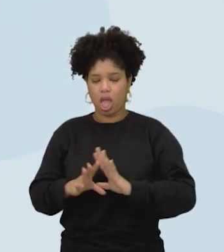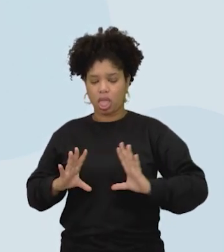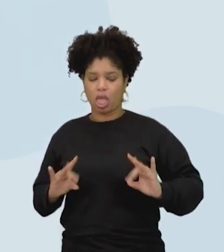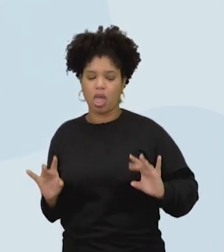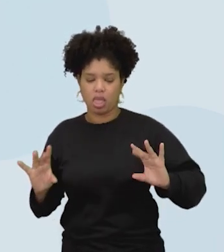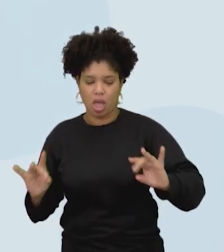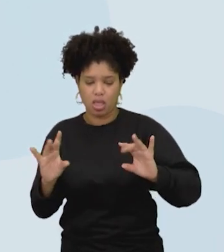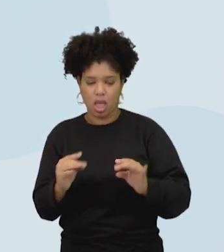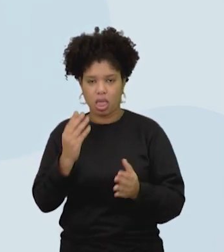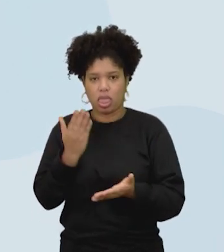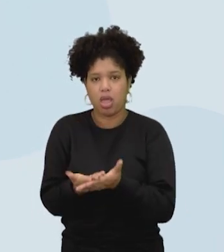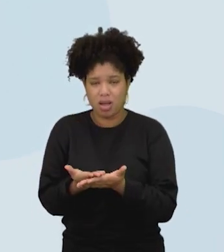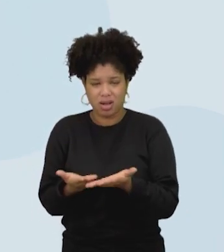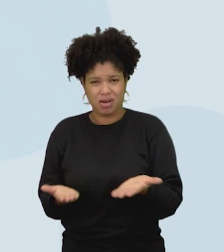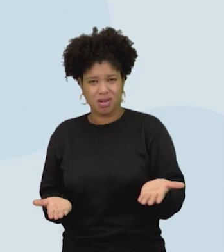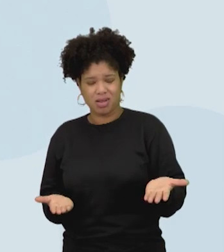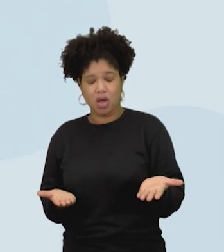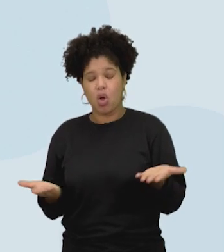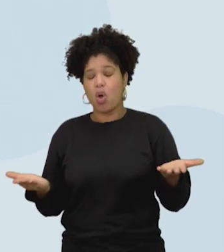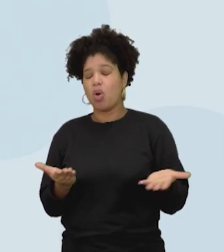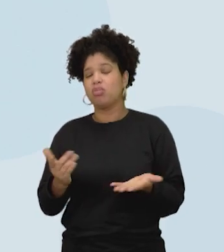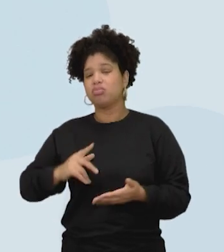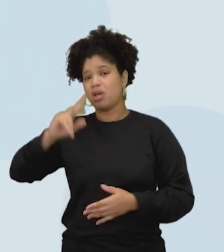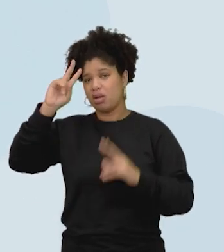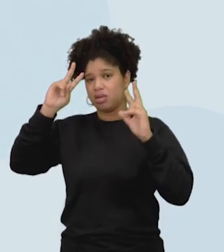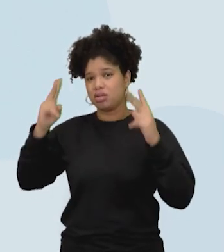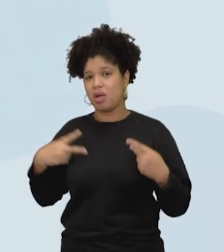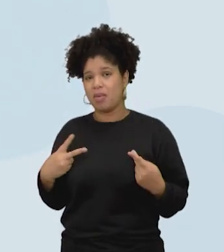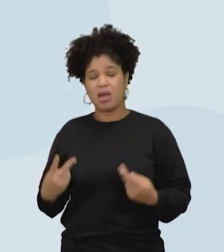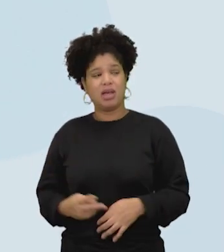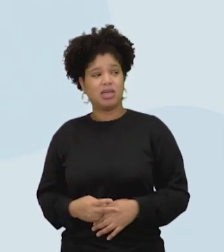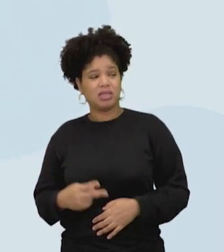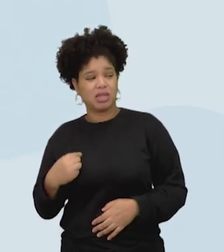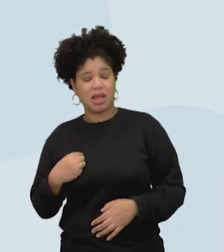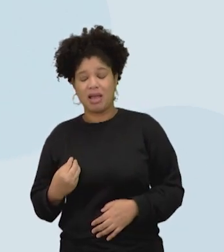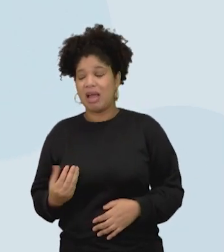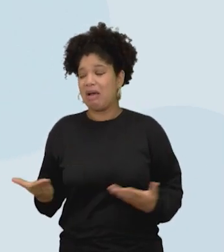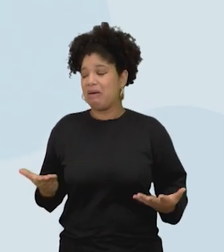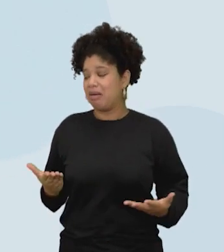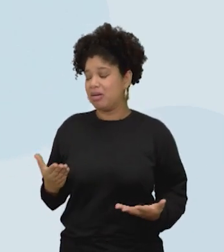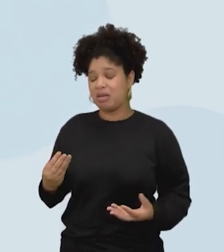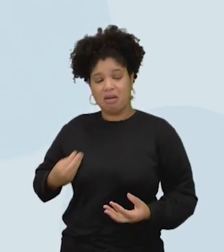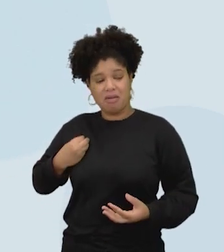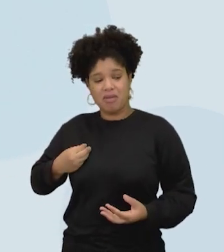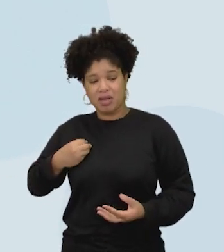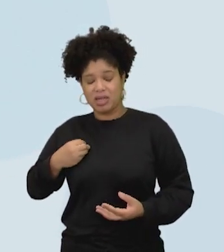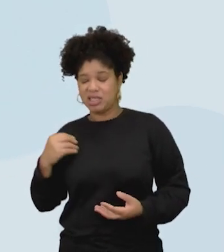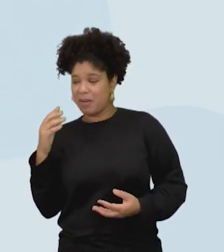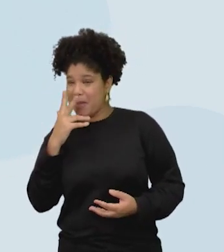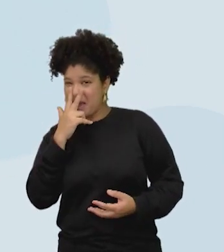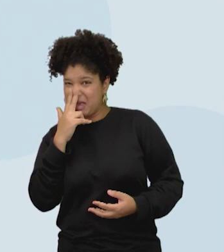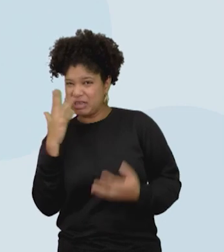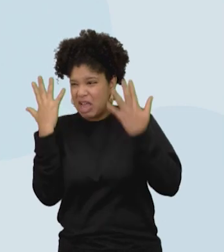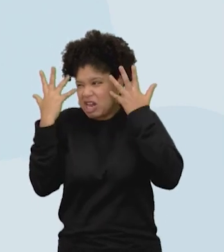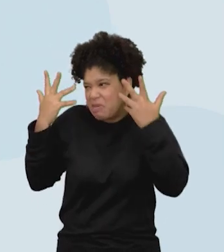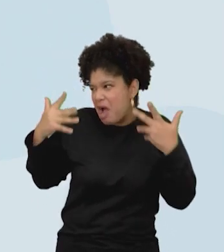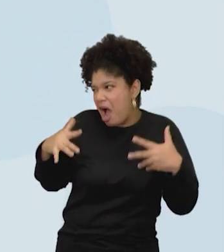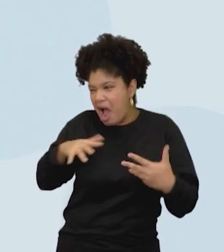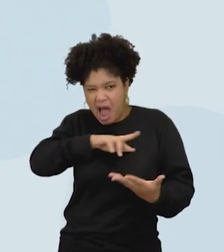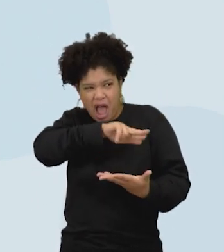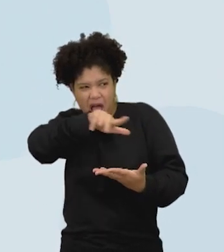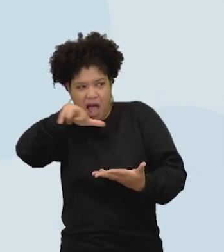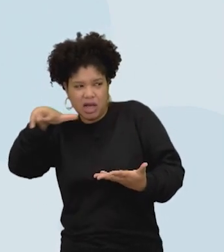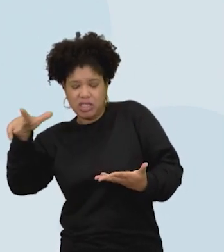homem que nesta terra miserável mora entre feras, sente inevitável necessidade de também ser